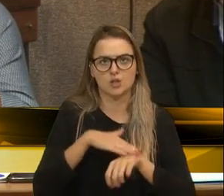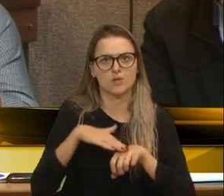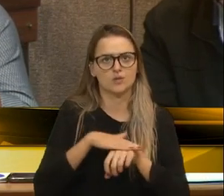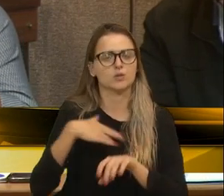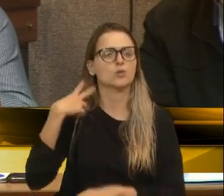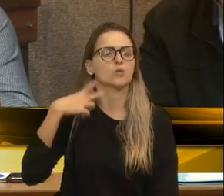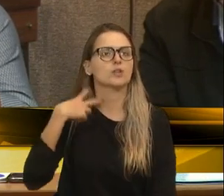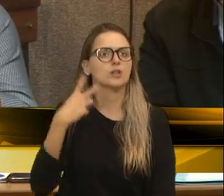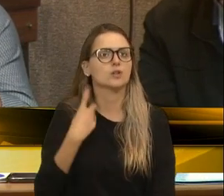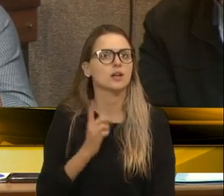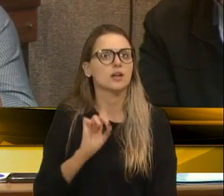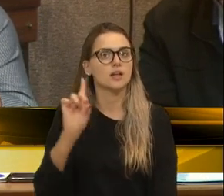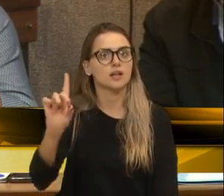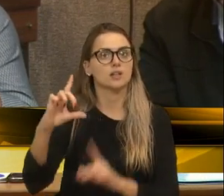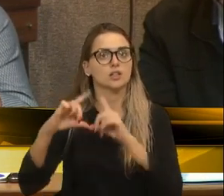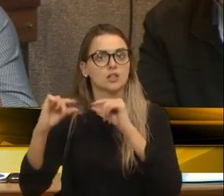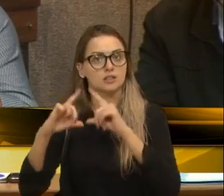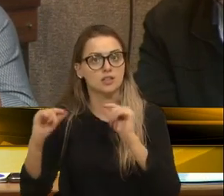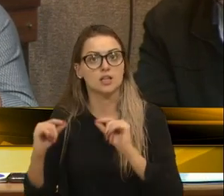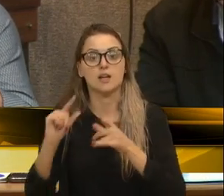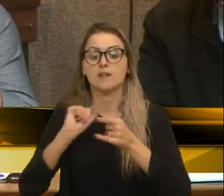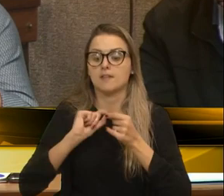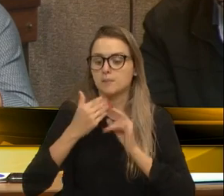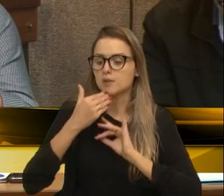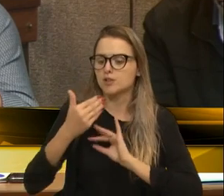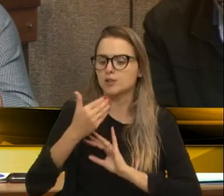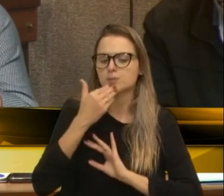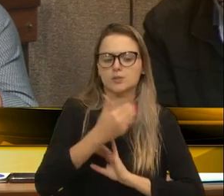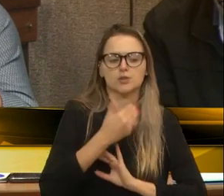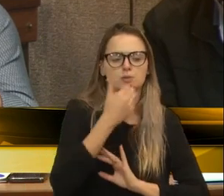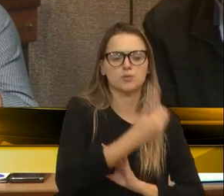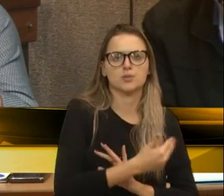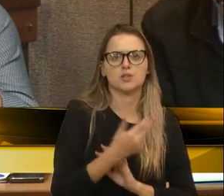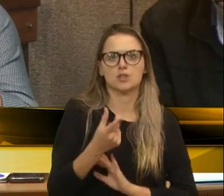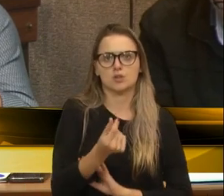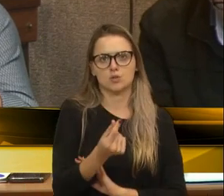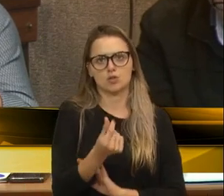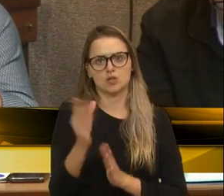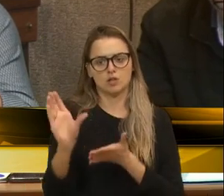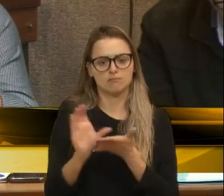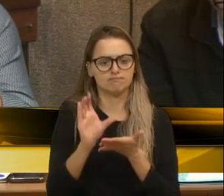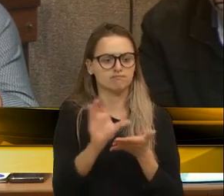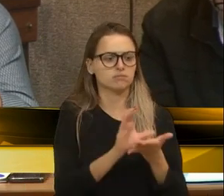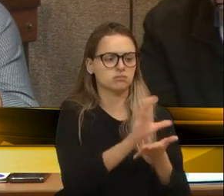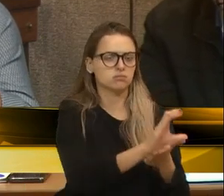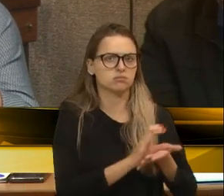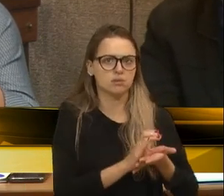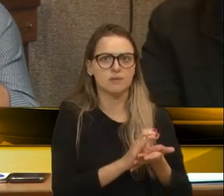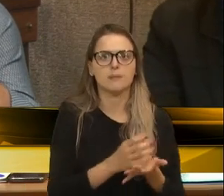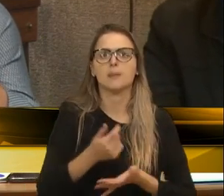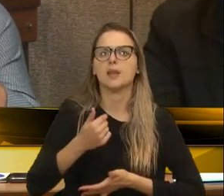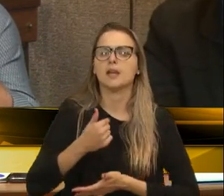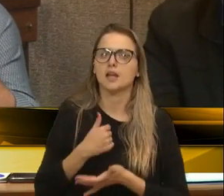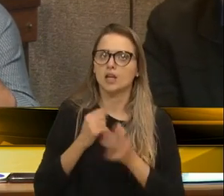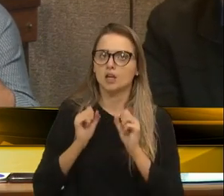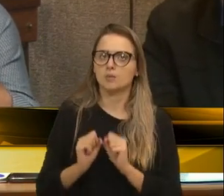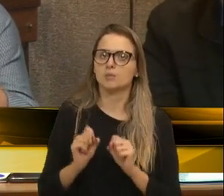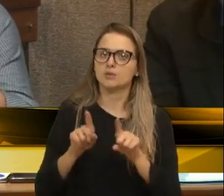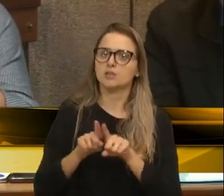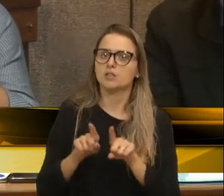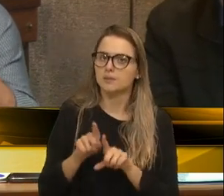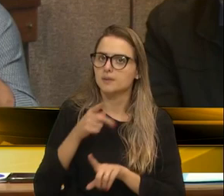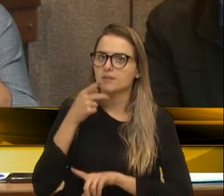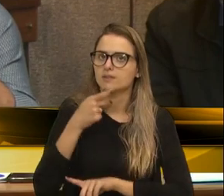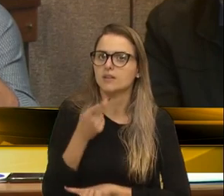que eles estavam lá passando o chapéu que nem nós, fazendo essa peregrinação lá de gabinete em gabinete. Eu poderia dar um